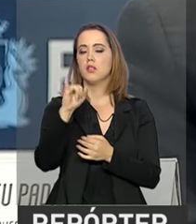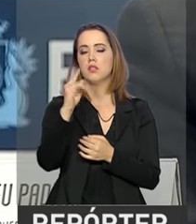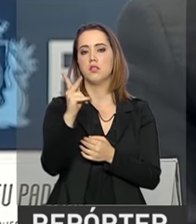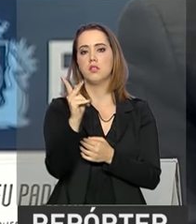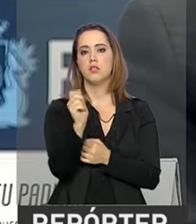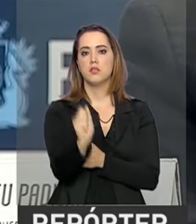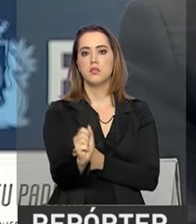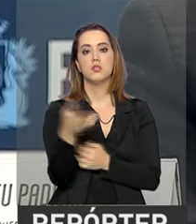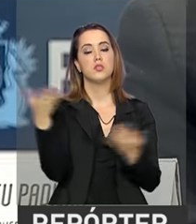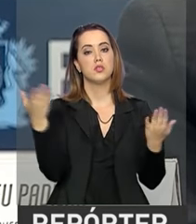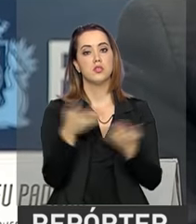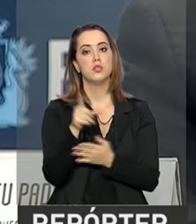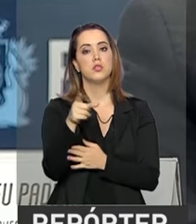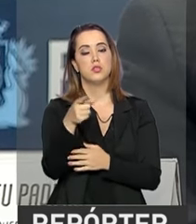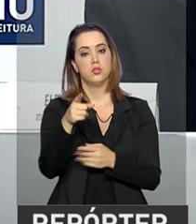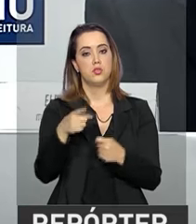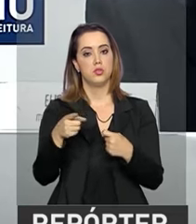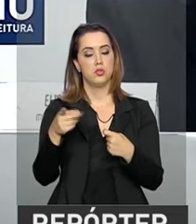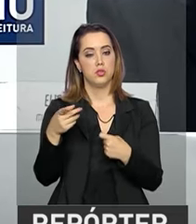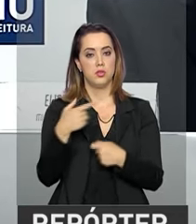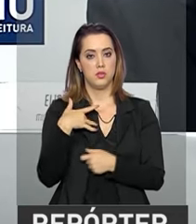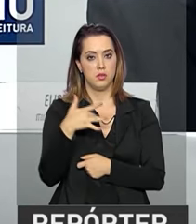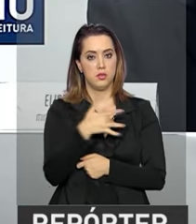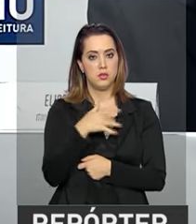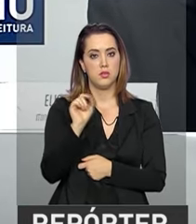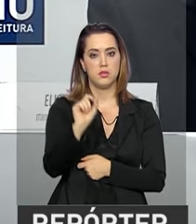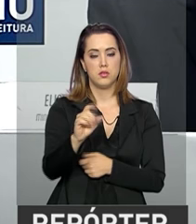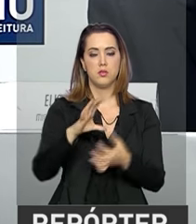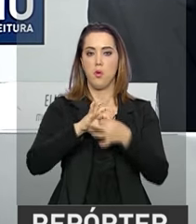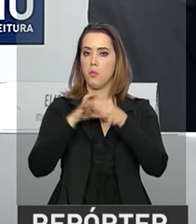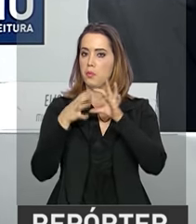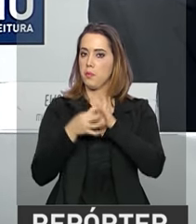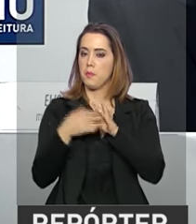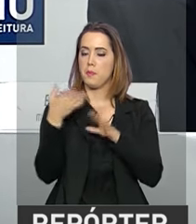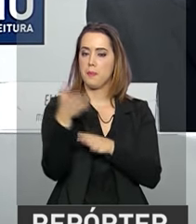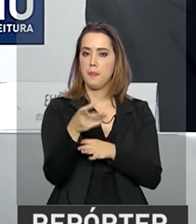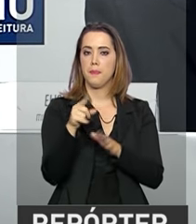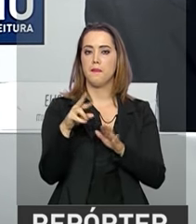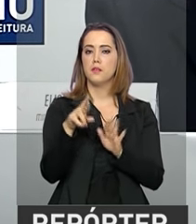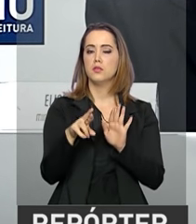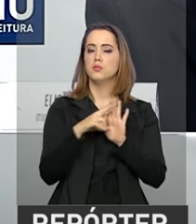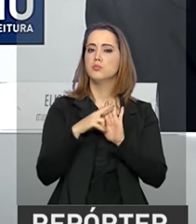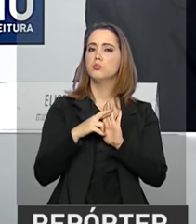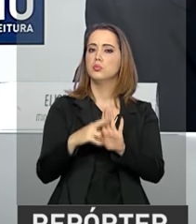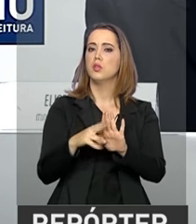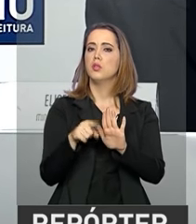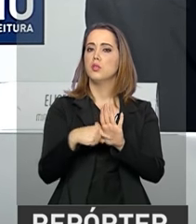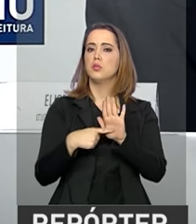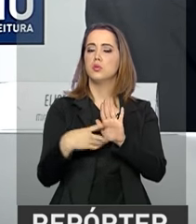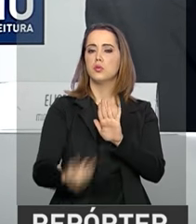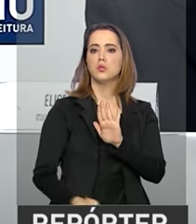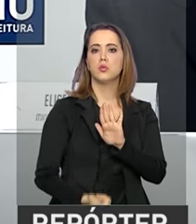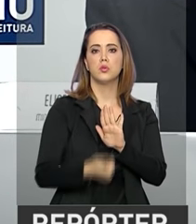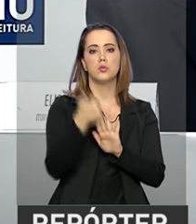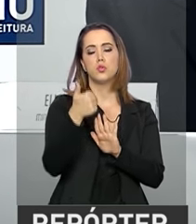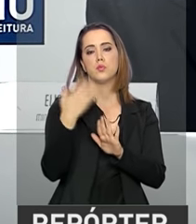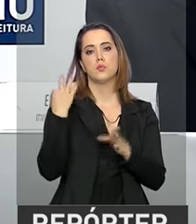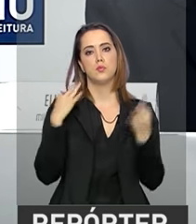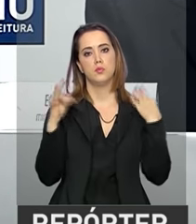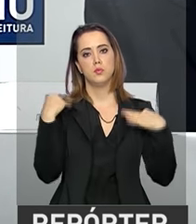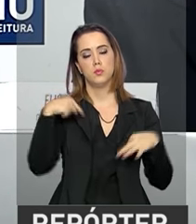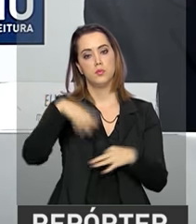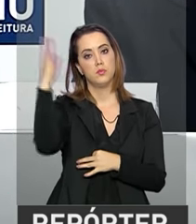8.000 atendimentos na área da saúde e que as Olimpíadas representam uma chance não só de crescer o turismo dentro do nosso